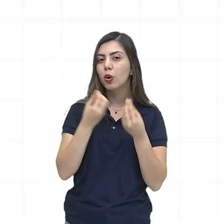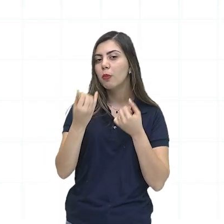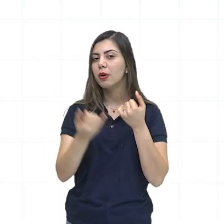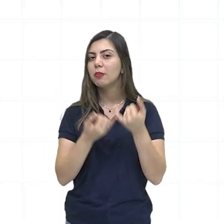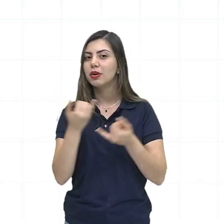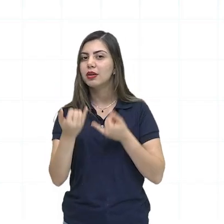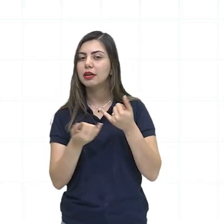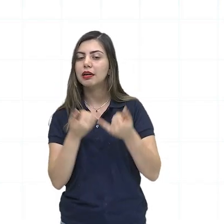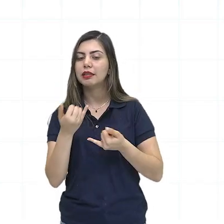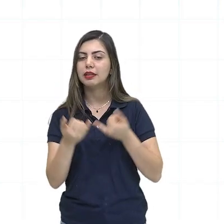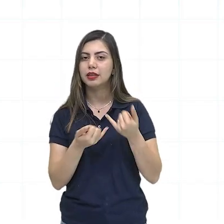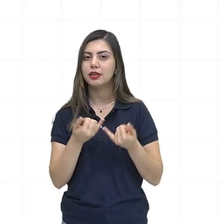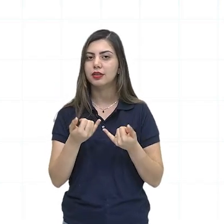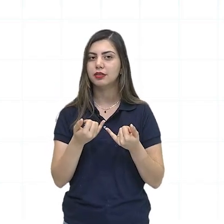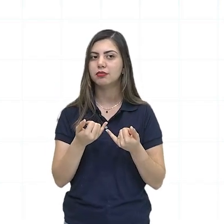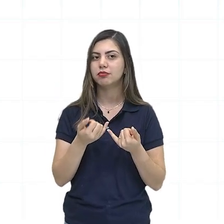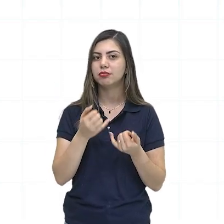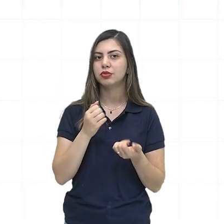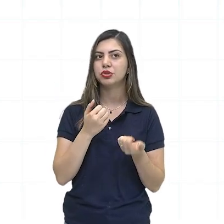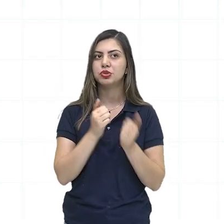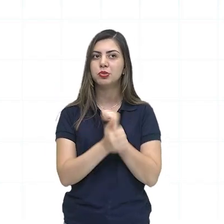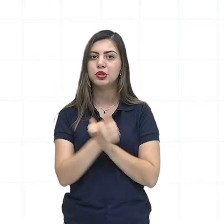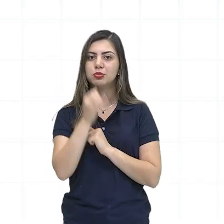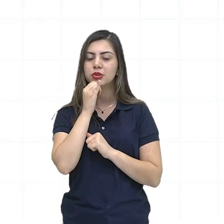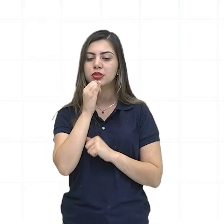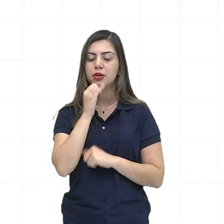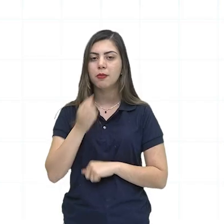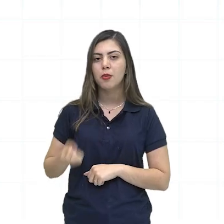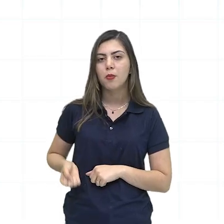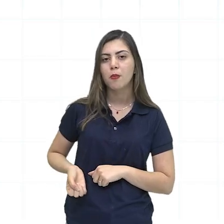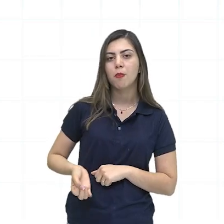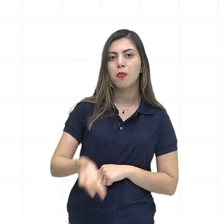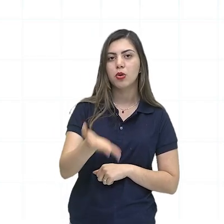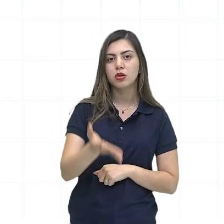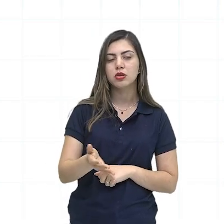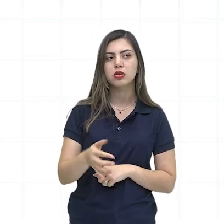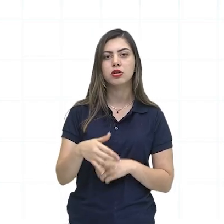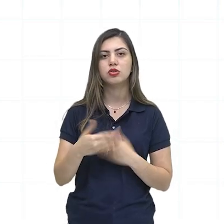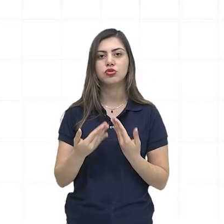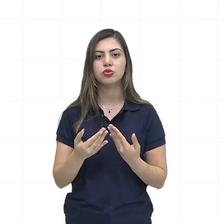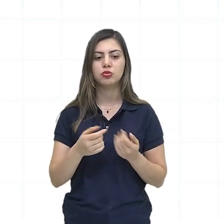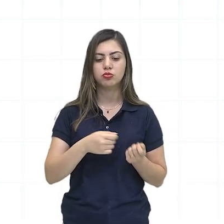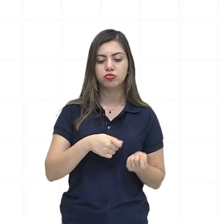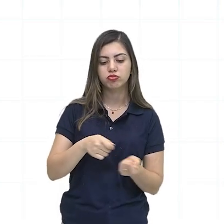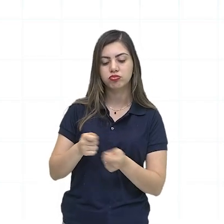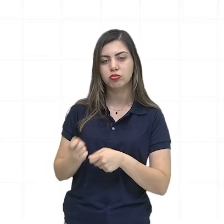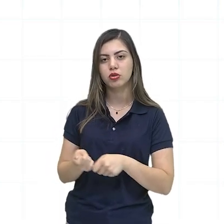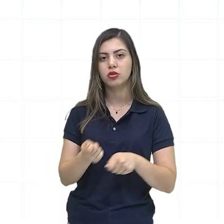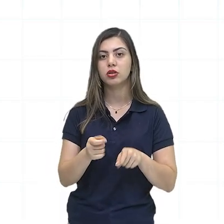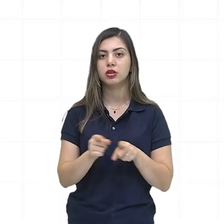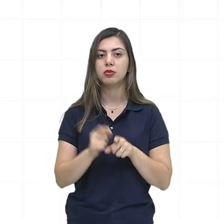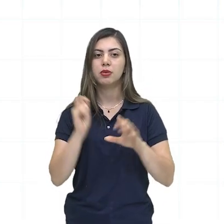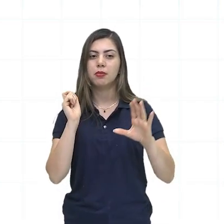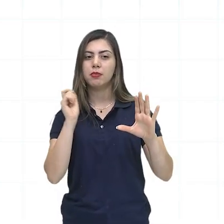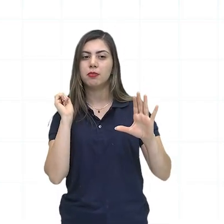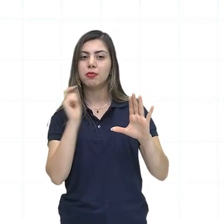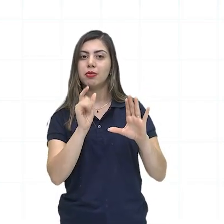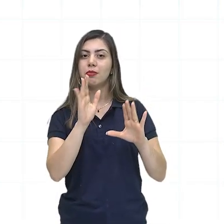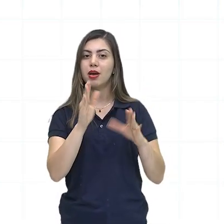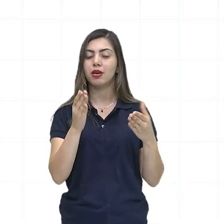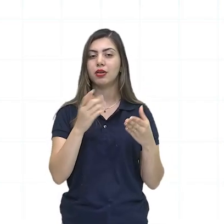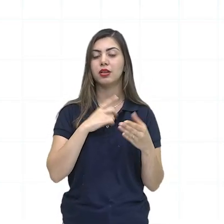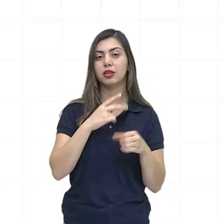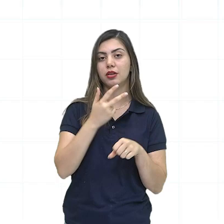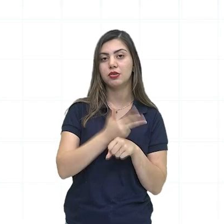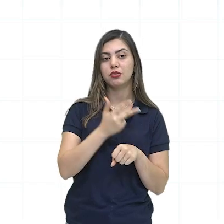que eu apresentei para vocês, como o boliche, o curling e o jogo de dardos, eu quero que vocês acompanhem um vídeo com